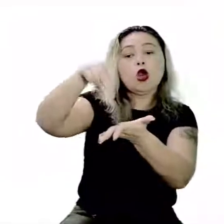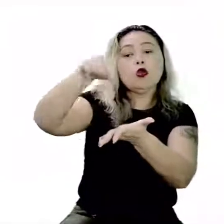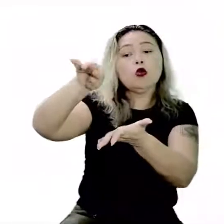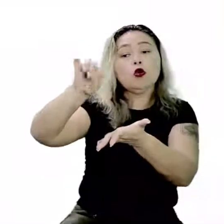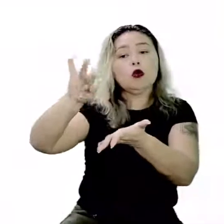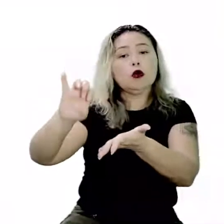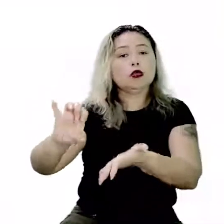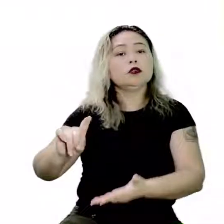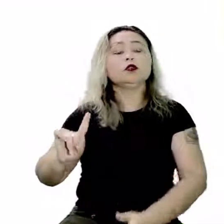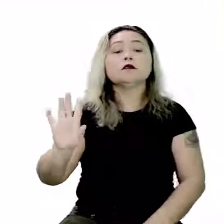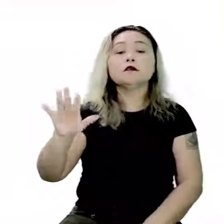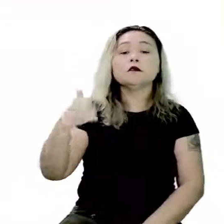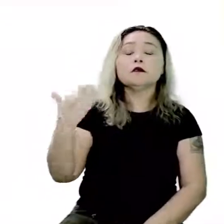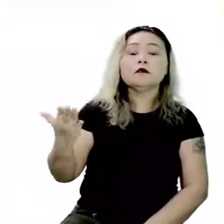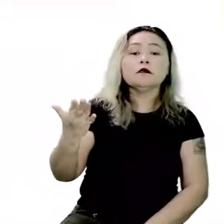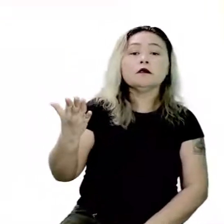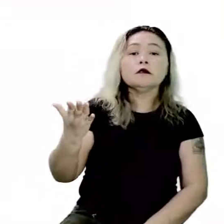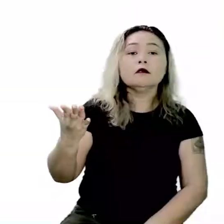Beleza?